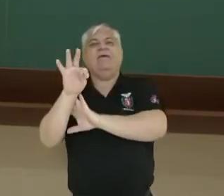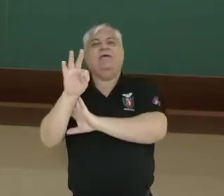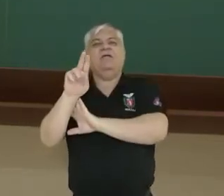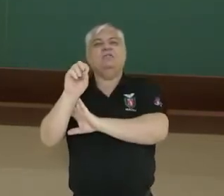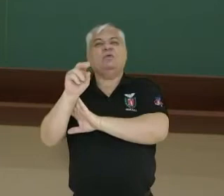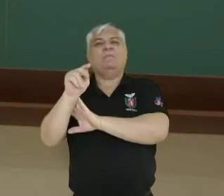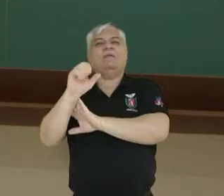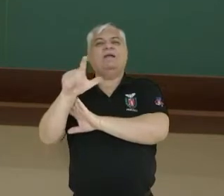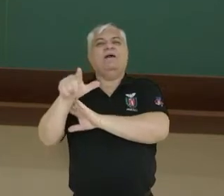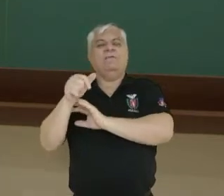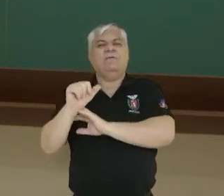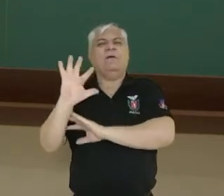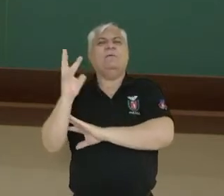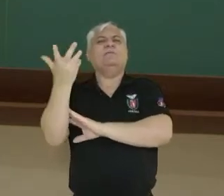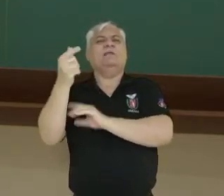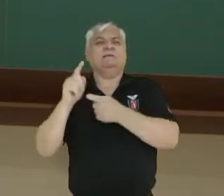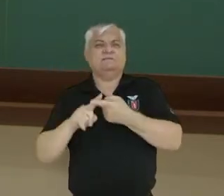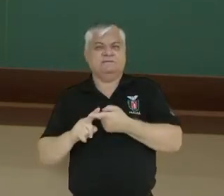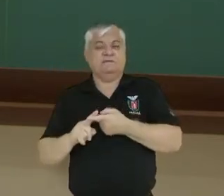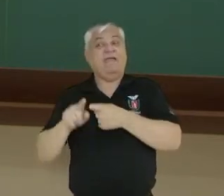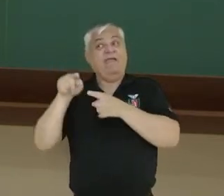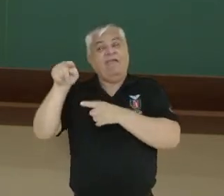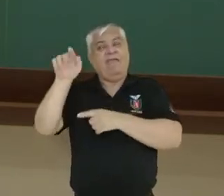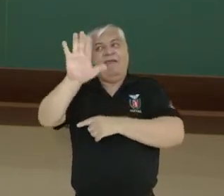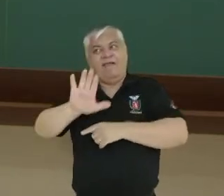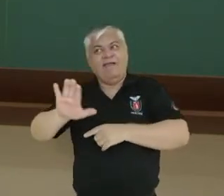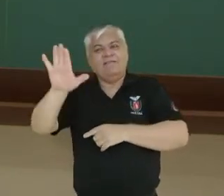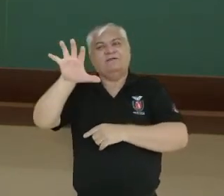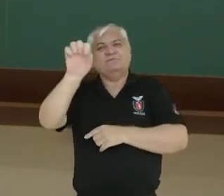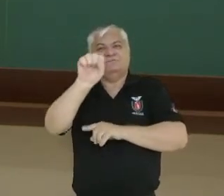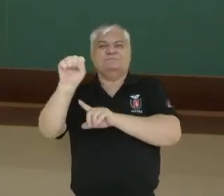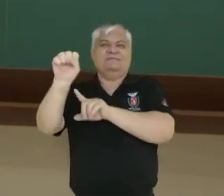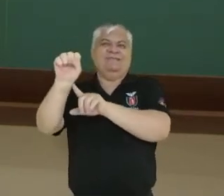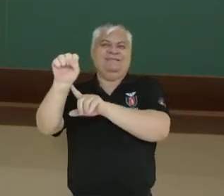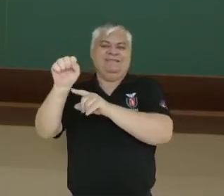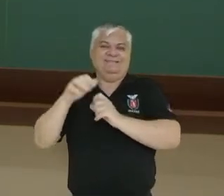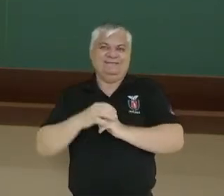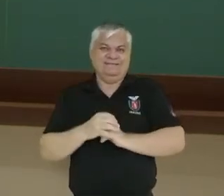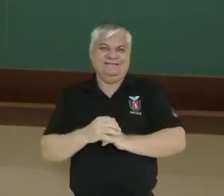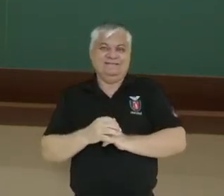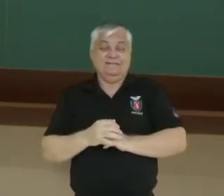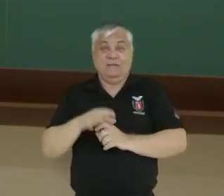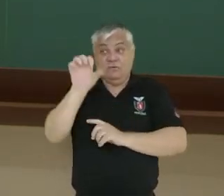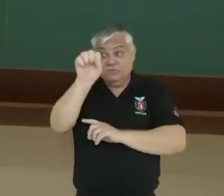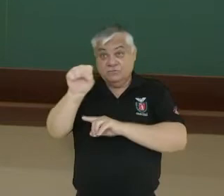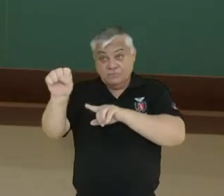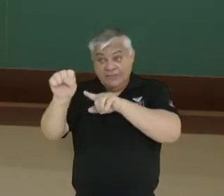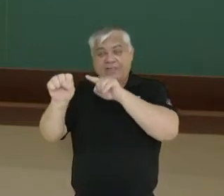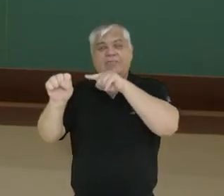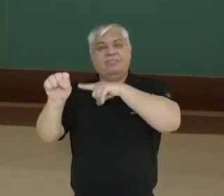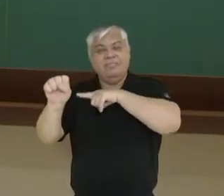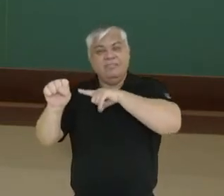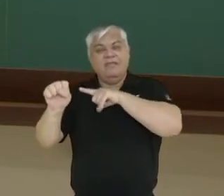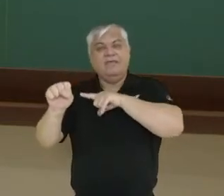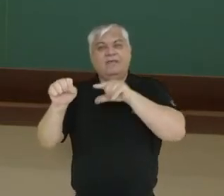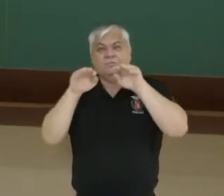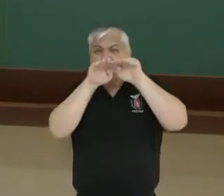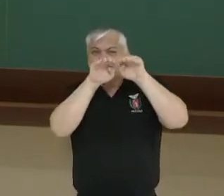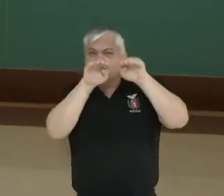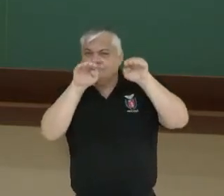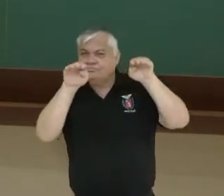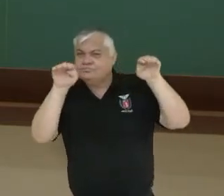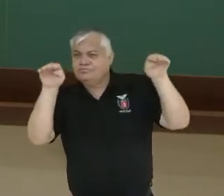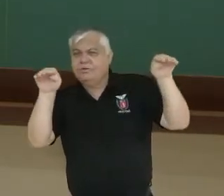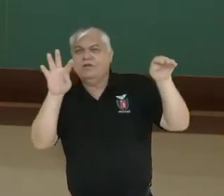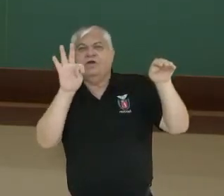ocorrem os climas tropicais? Justamente nessa área, certo? Então, quer dizer, a região sudeste está na zona